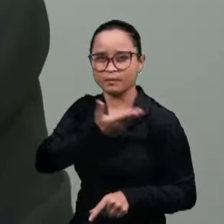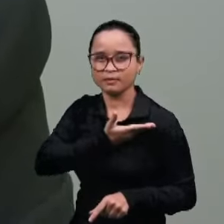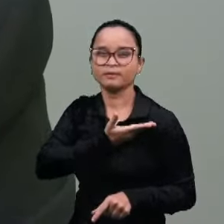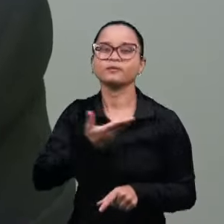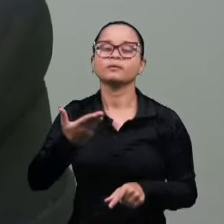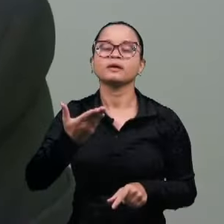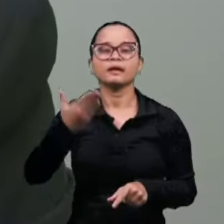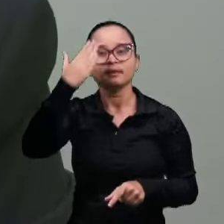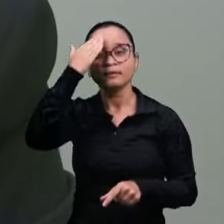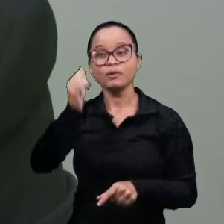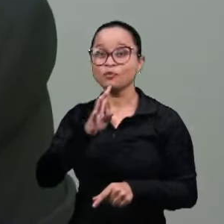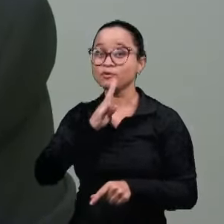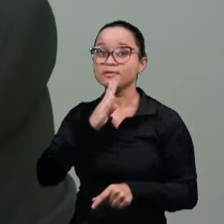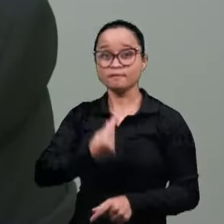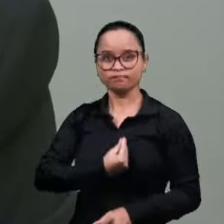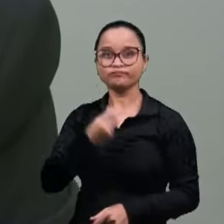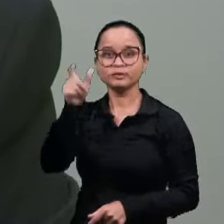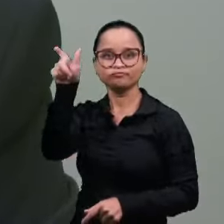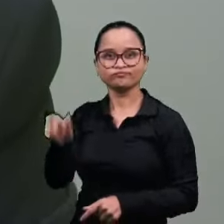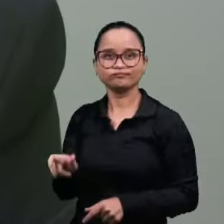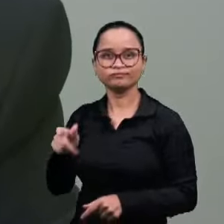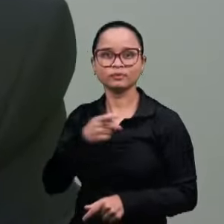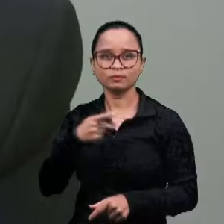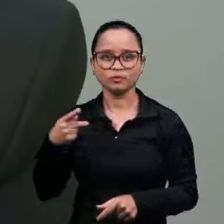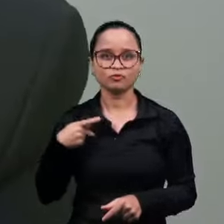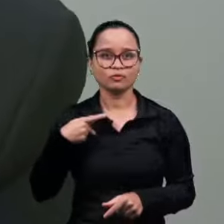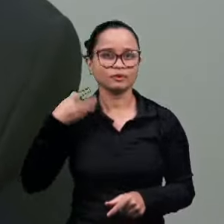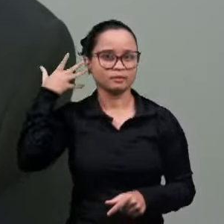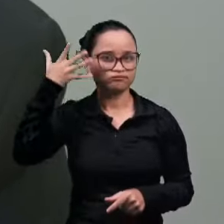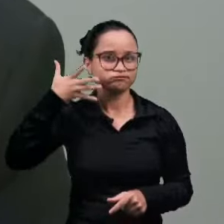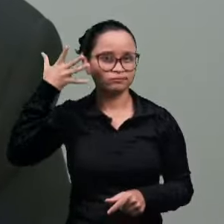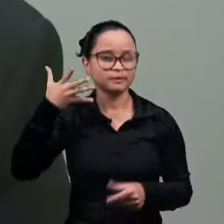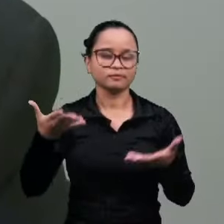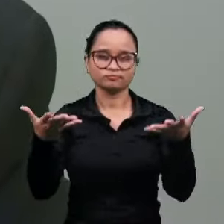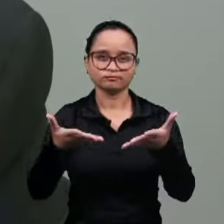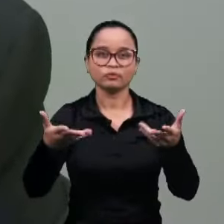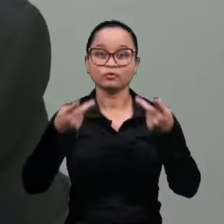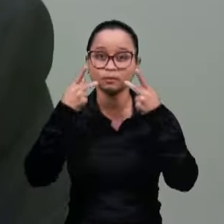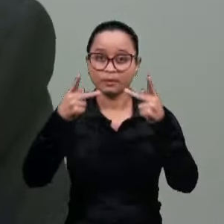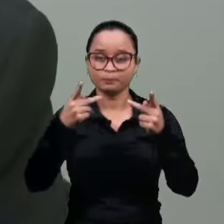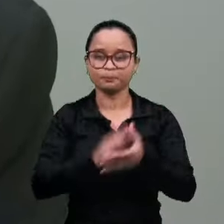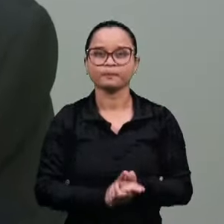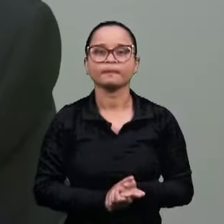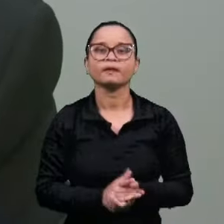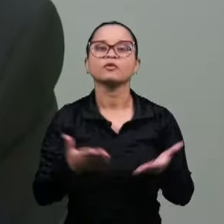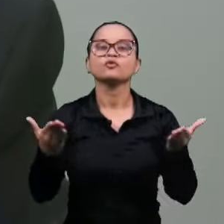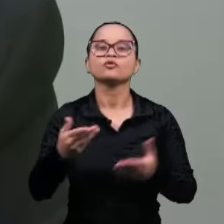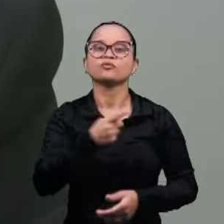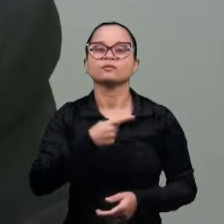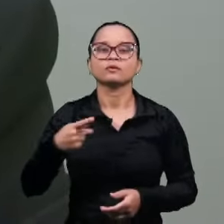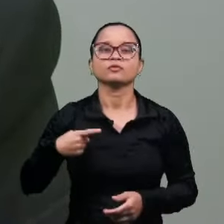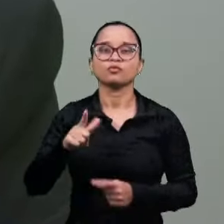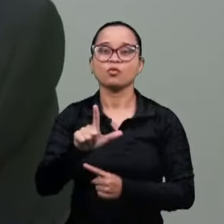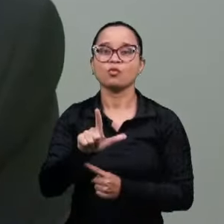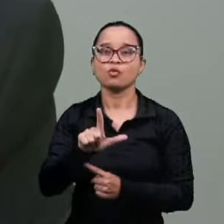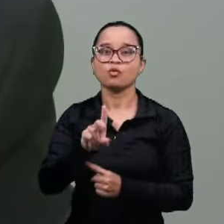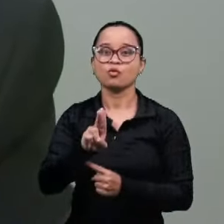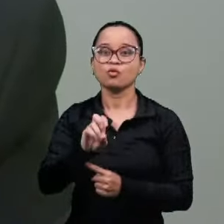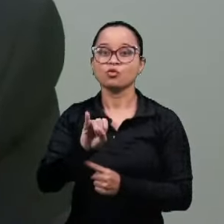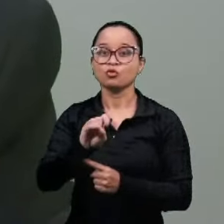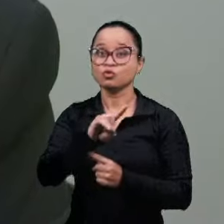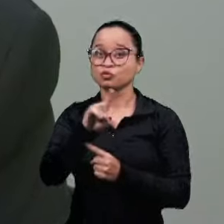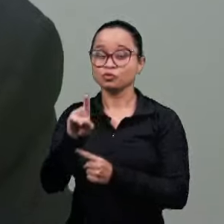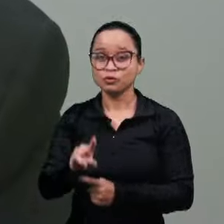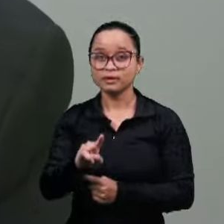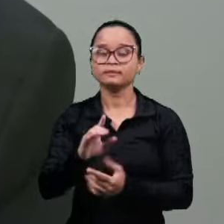da vida do pastor que trará a mensagem. E conosco hoje, nosso querido pastor Luiz Fernando Gaspar Pita, nosso